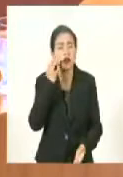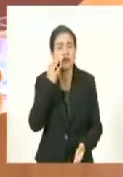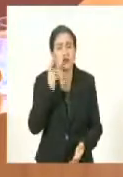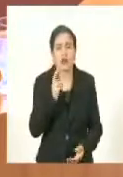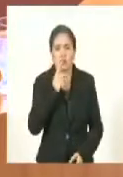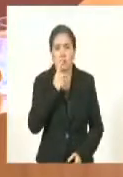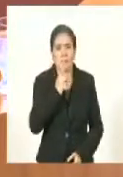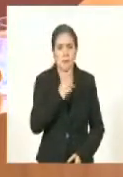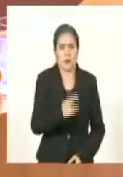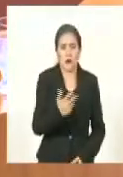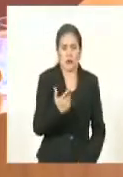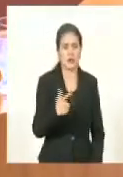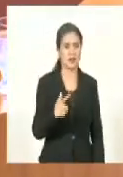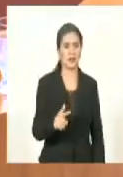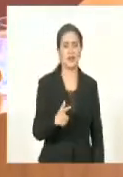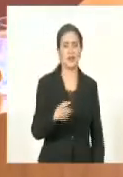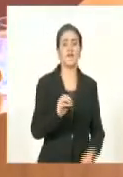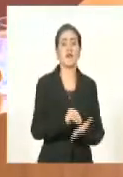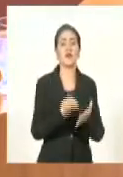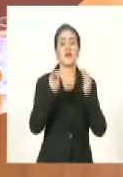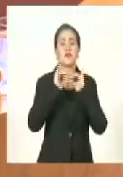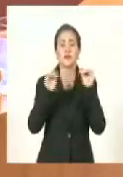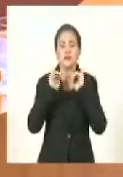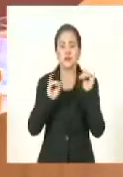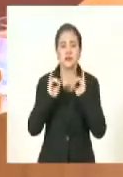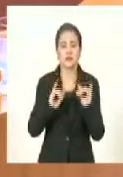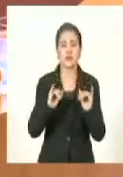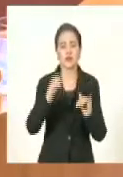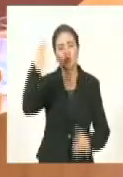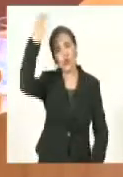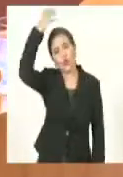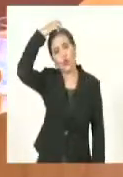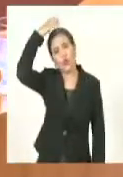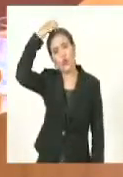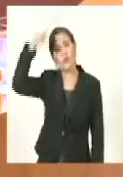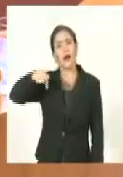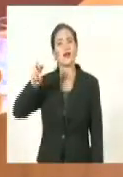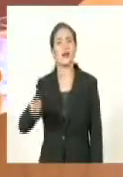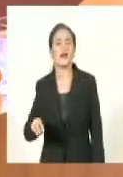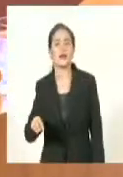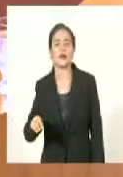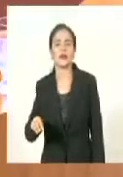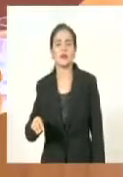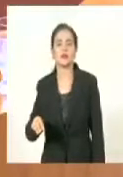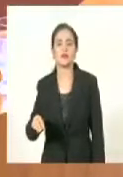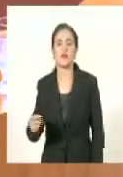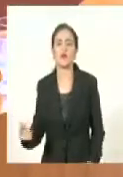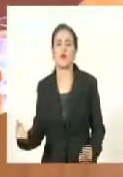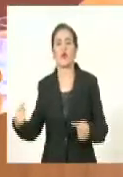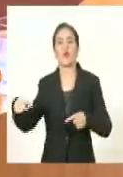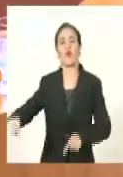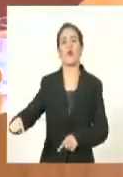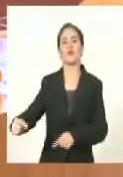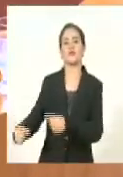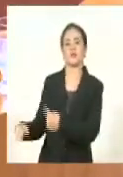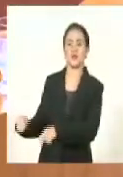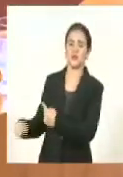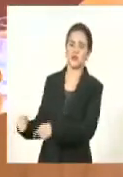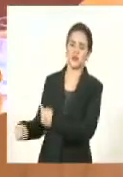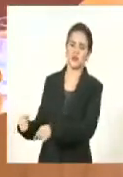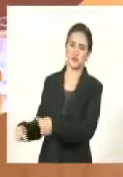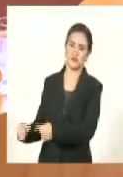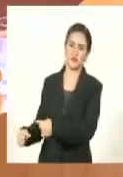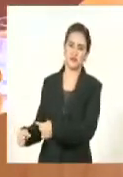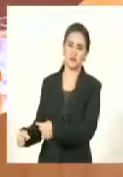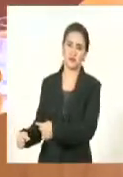vez de seu dever de informar e buscar soluções, coloca a culpa nos adversários, abre aspas. Do jeito que a oligarquia fala, até parece